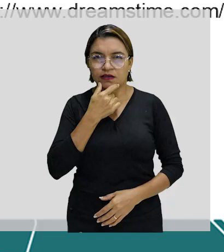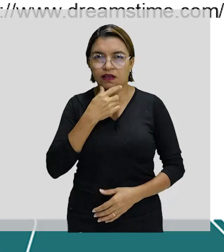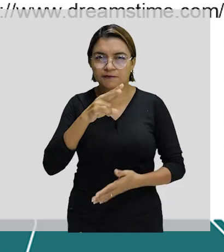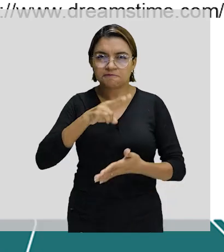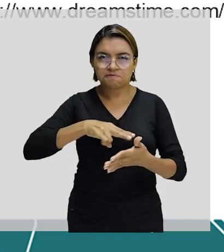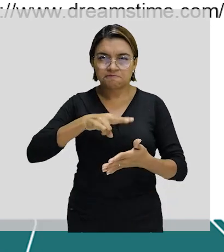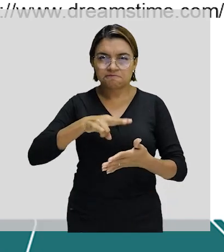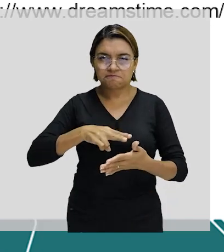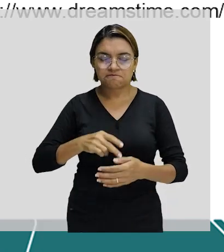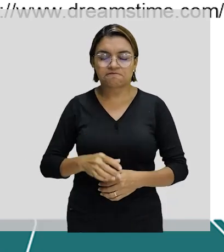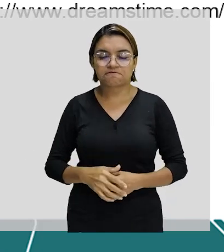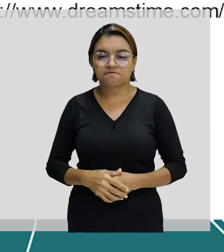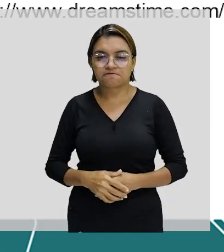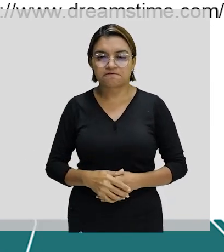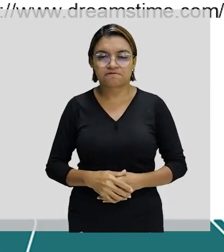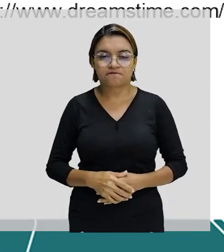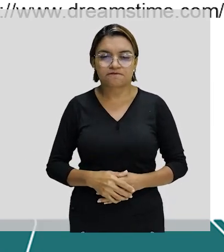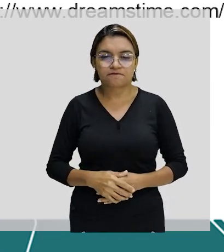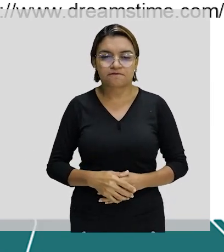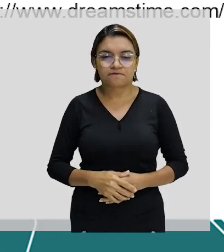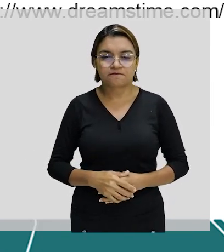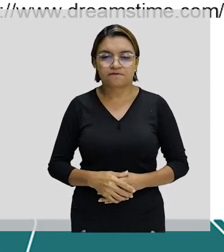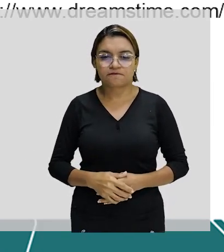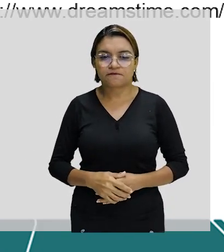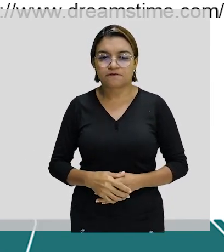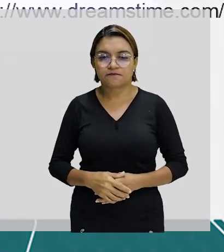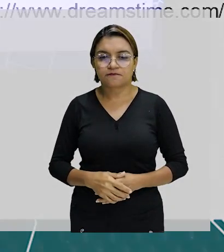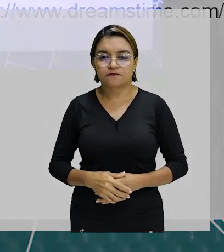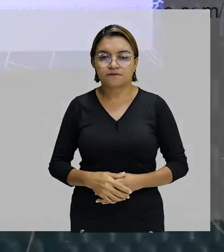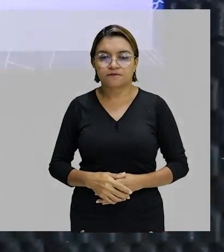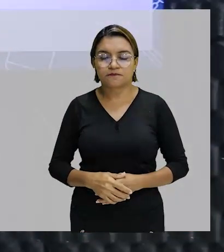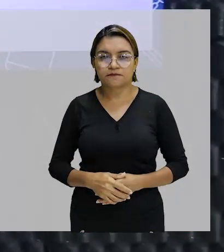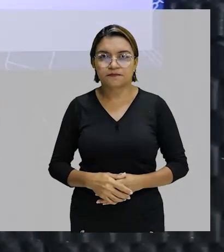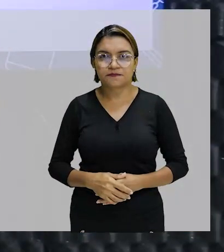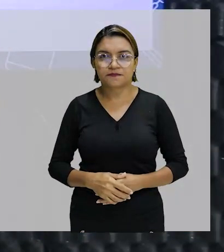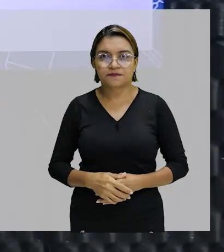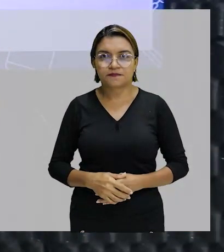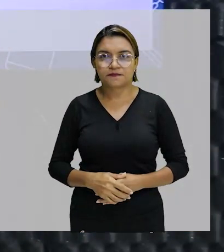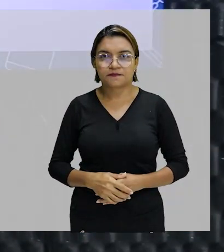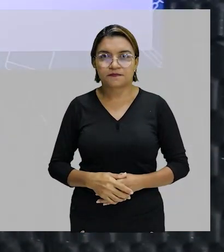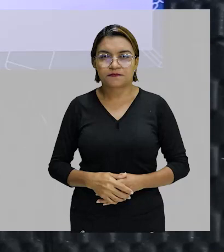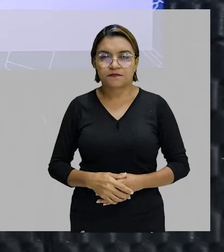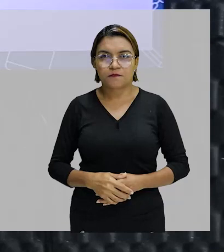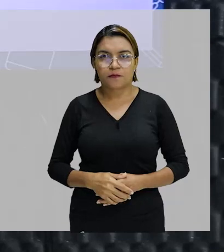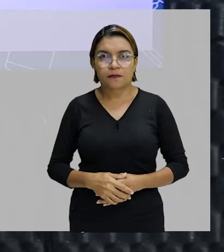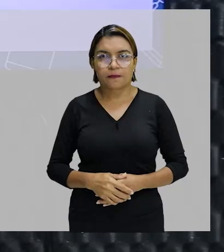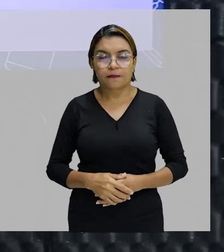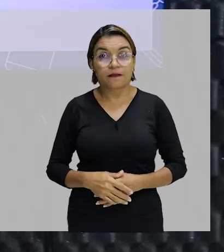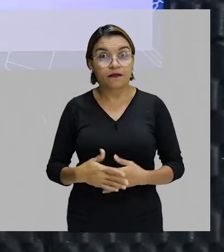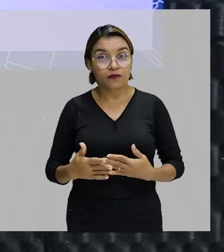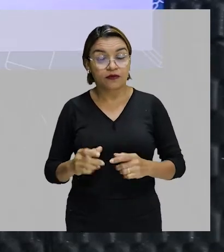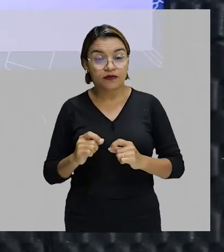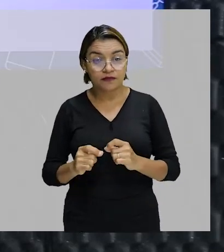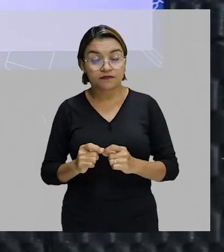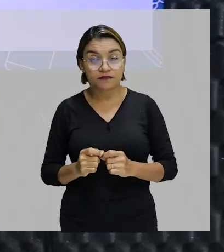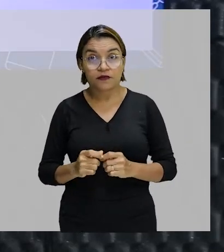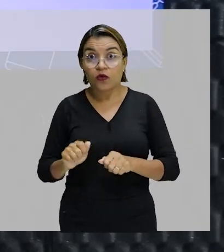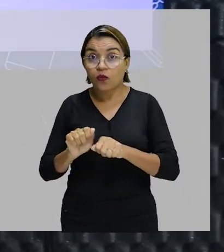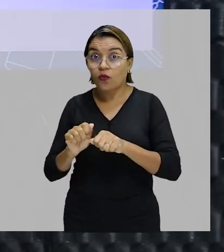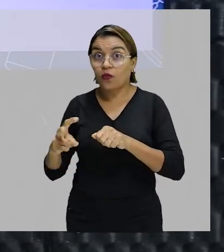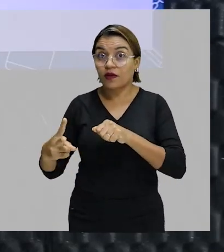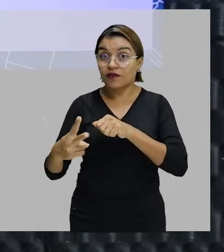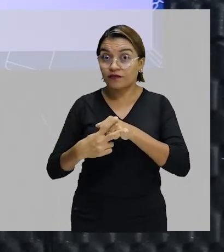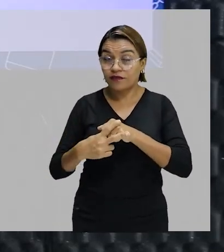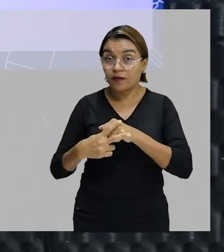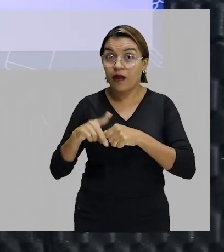or qualifies an adjective, a verb, and another adverb as a word group. Então, vamos lá. Um advérbio